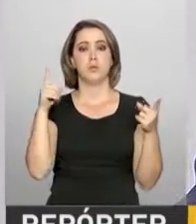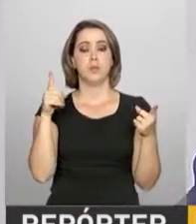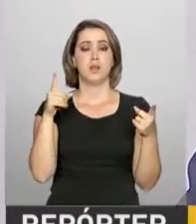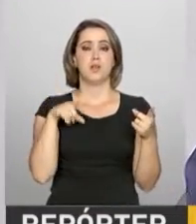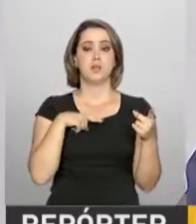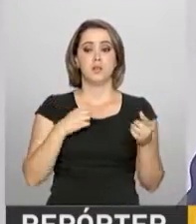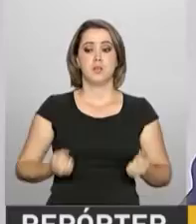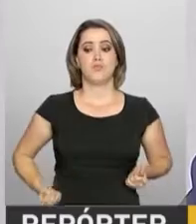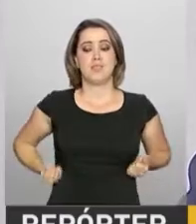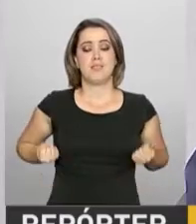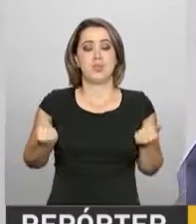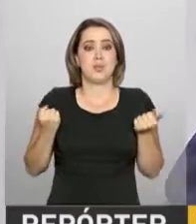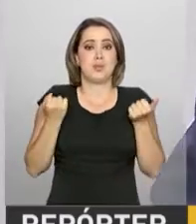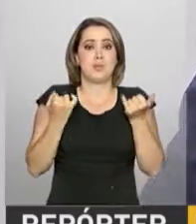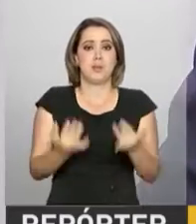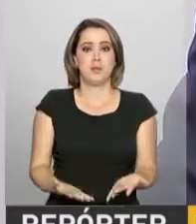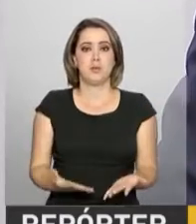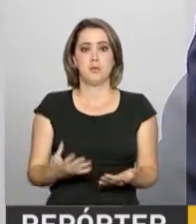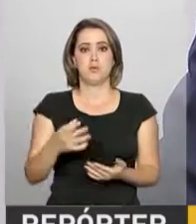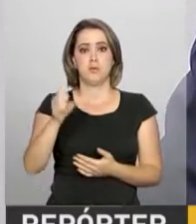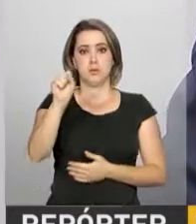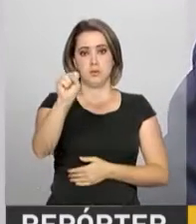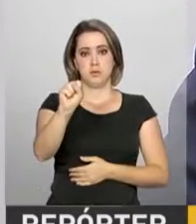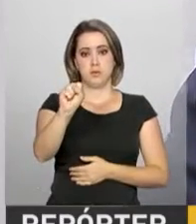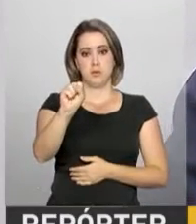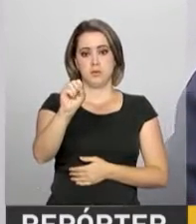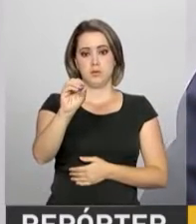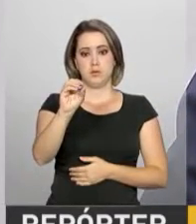de despesa de